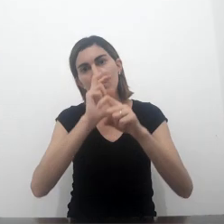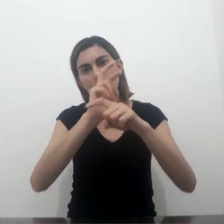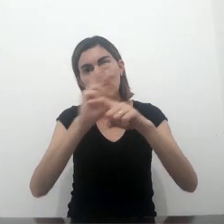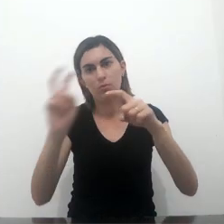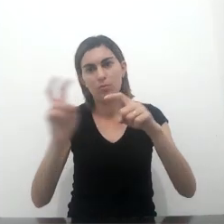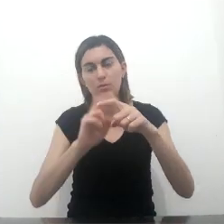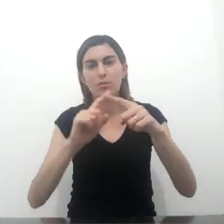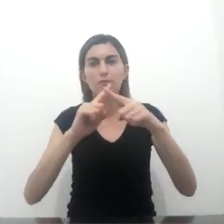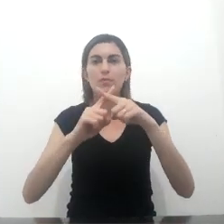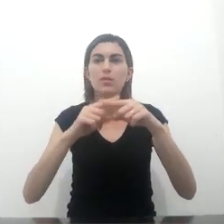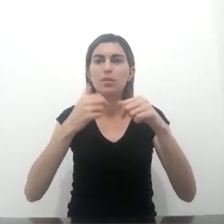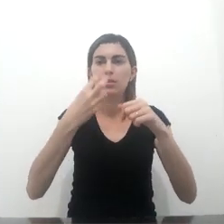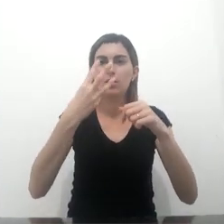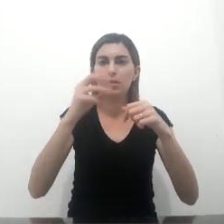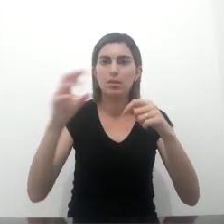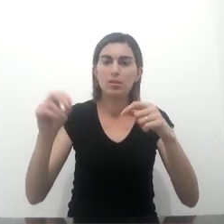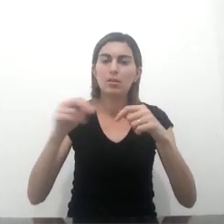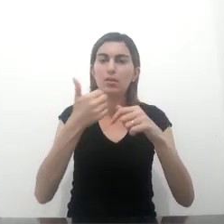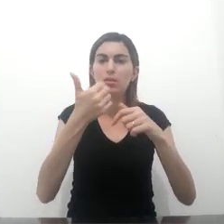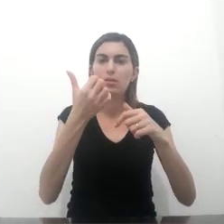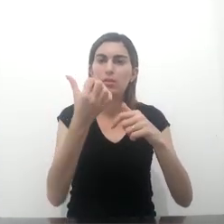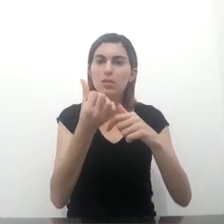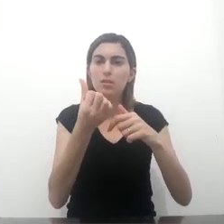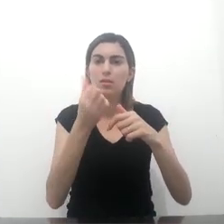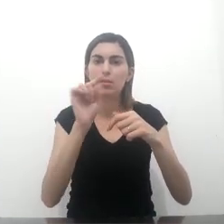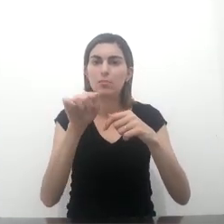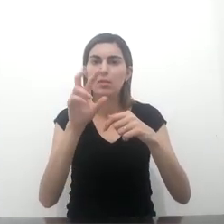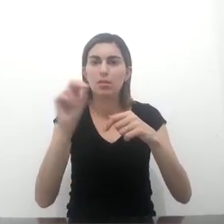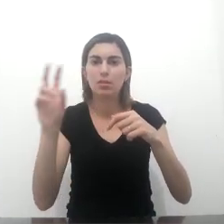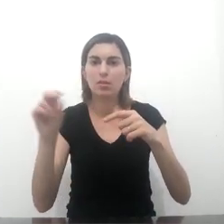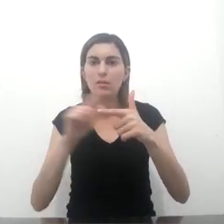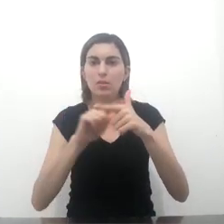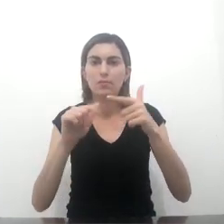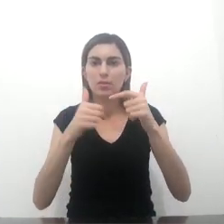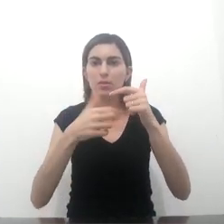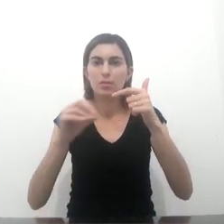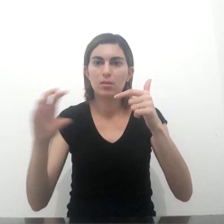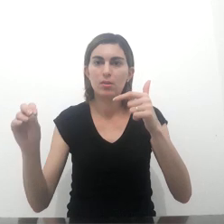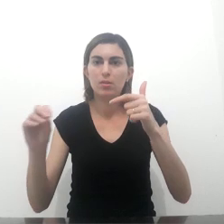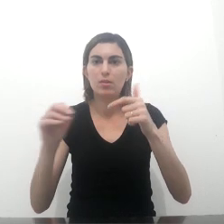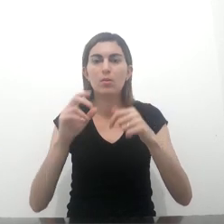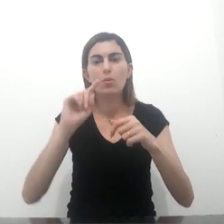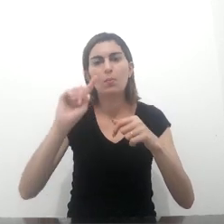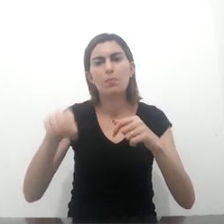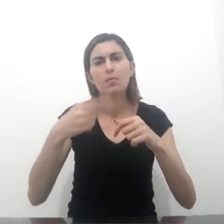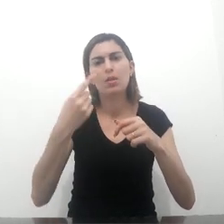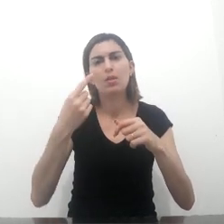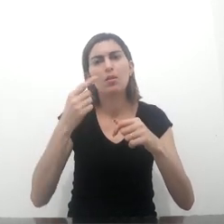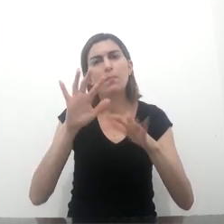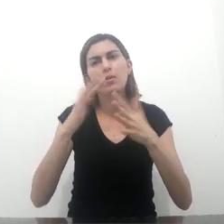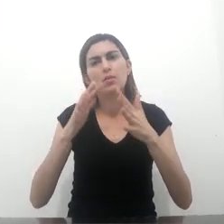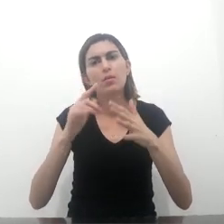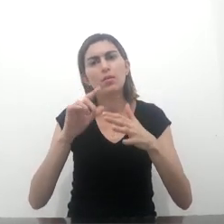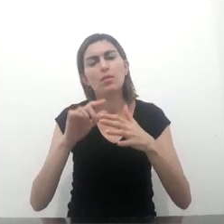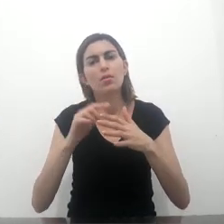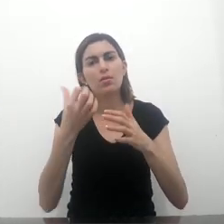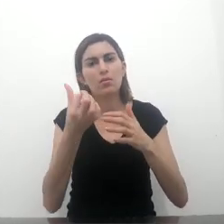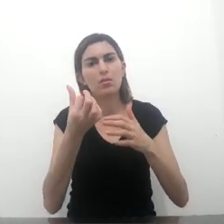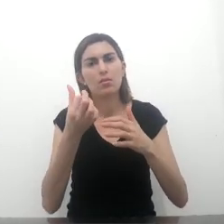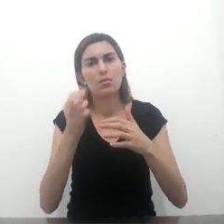multiplicação, 55 vezes 300 dá 16.500. Dividido por 100 dá 1.000, nesse